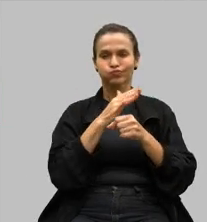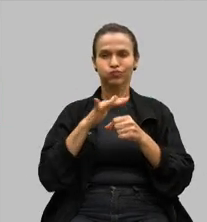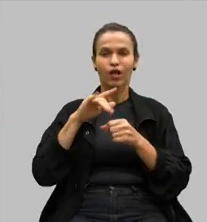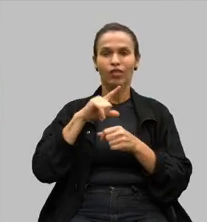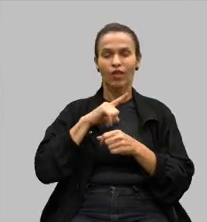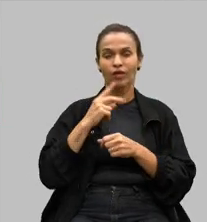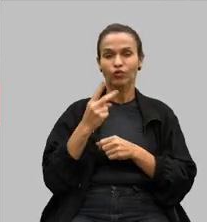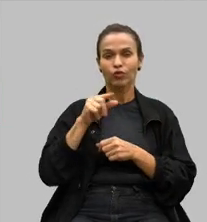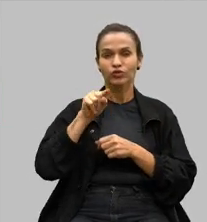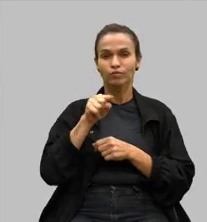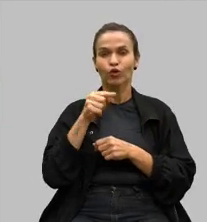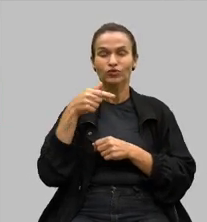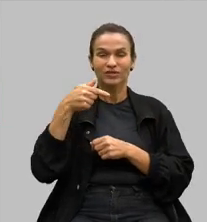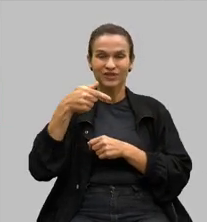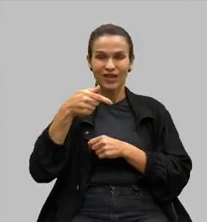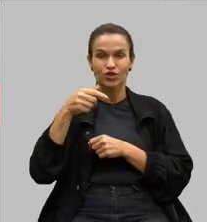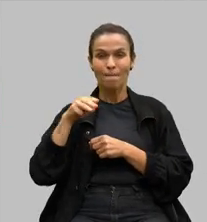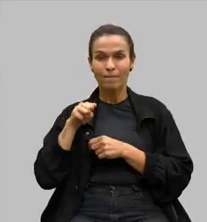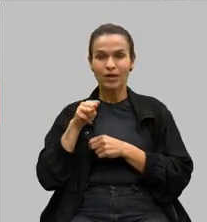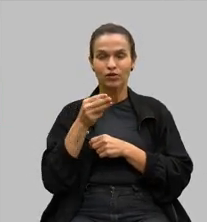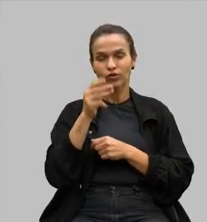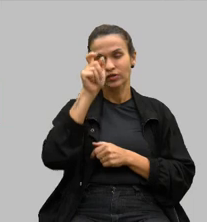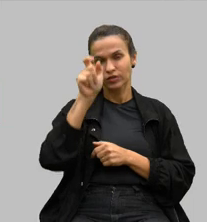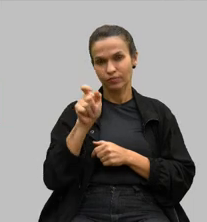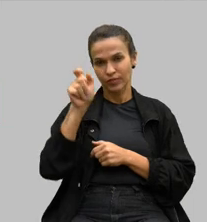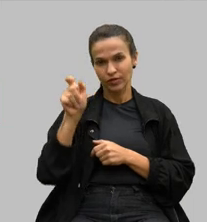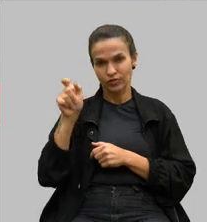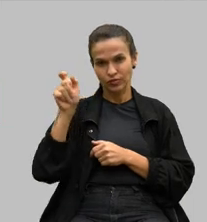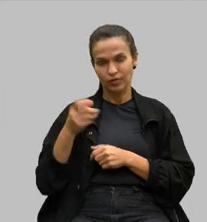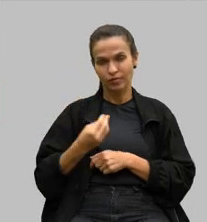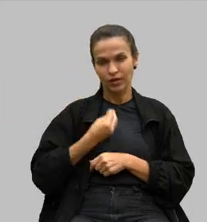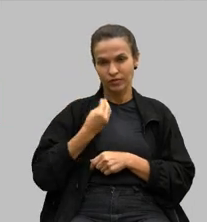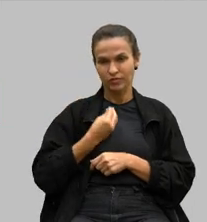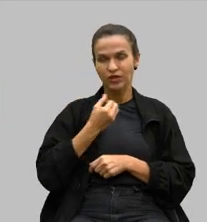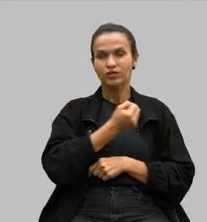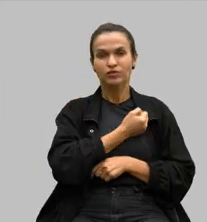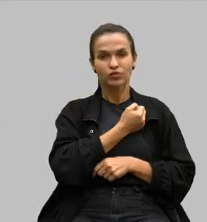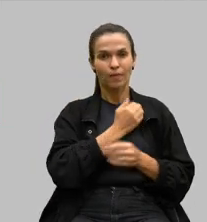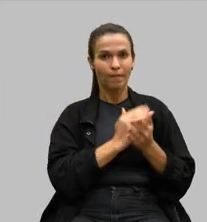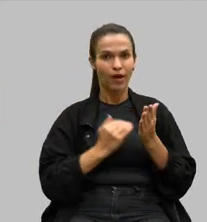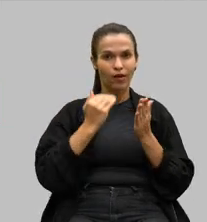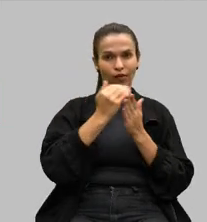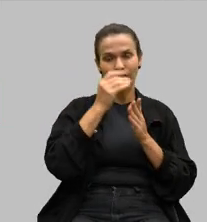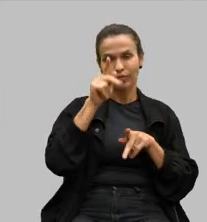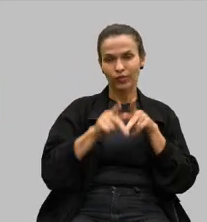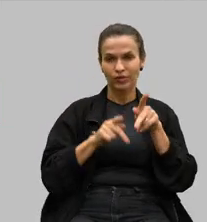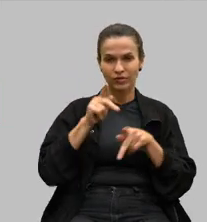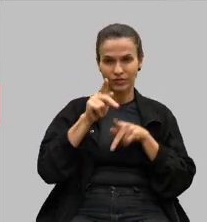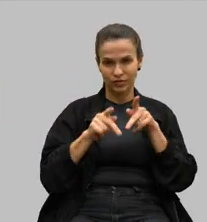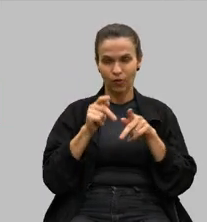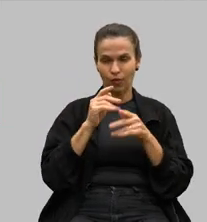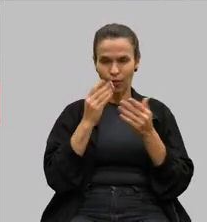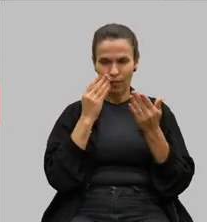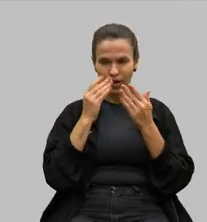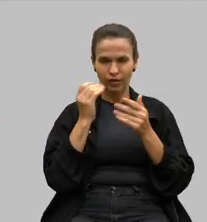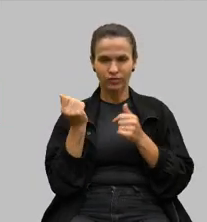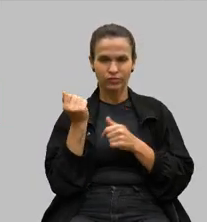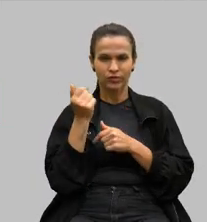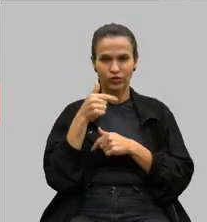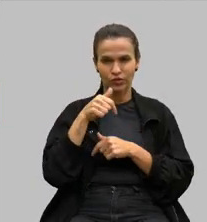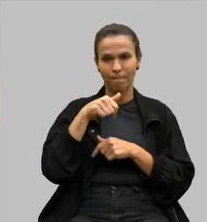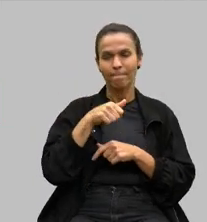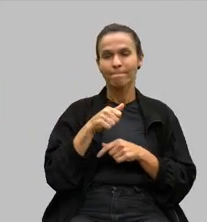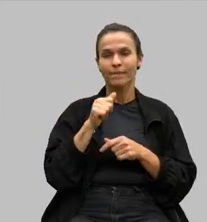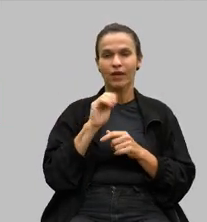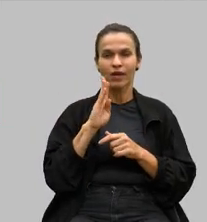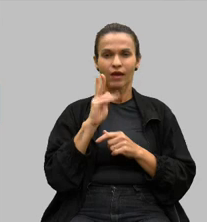2.7 milhões de pessoas Eu acho esse número é maior do que a população de Belo Horizonte tenham frequentado isso